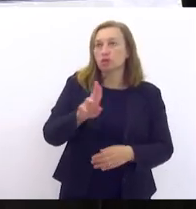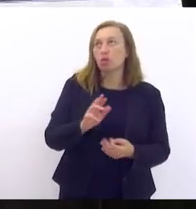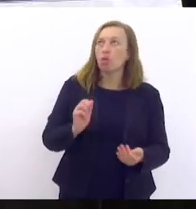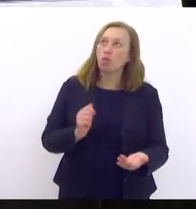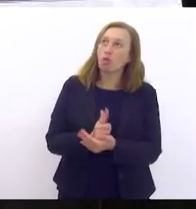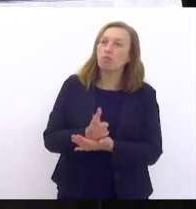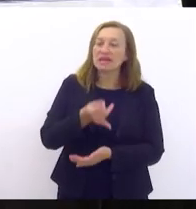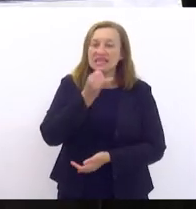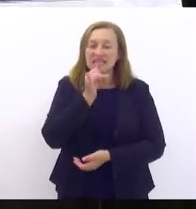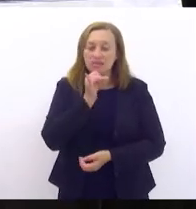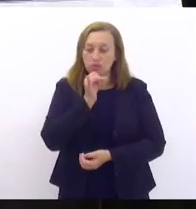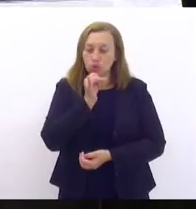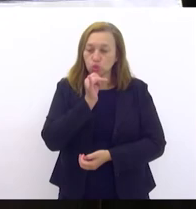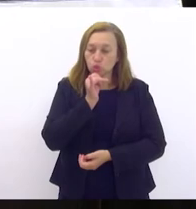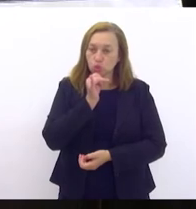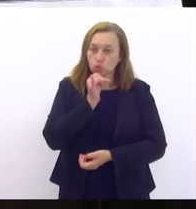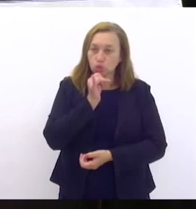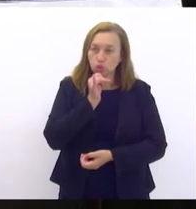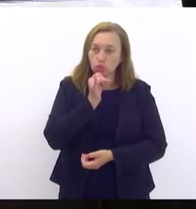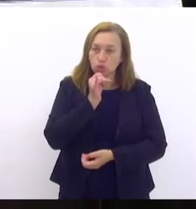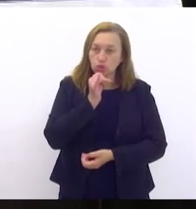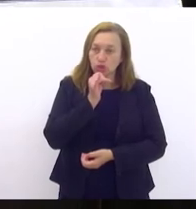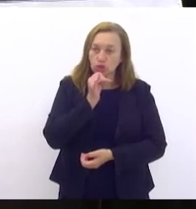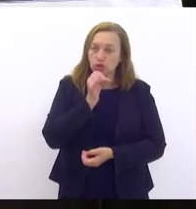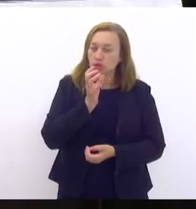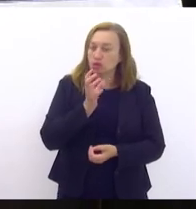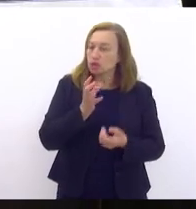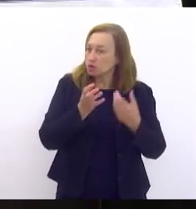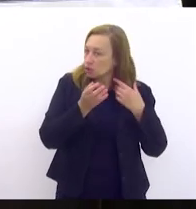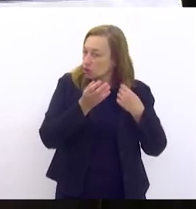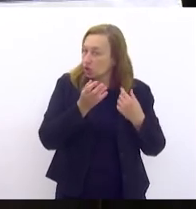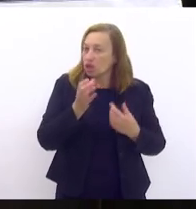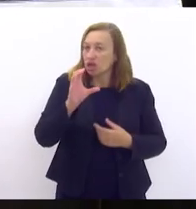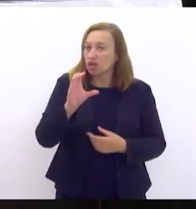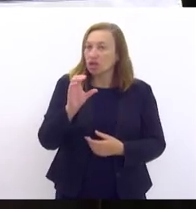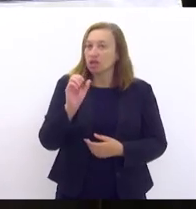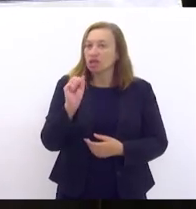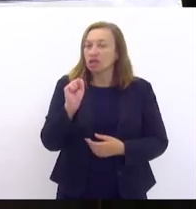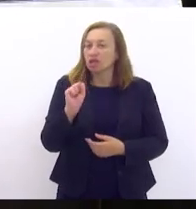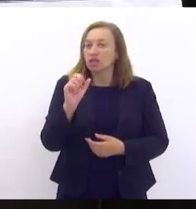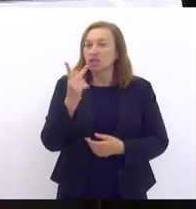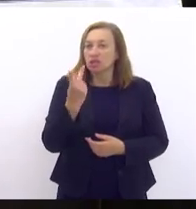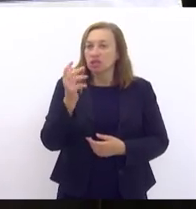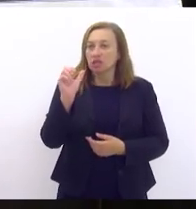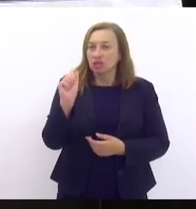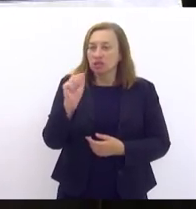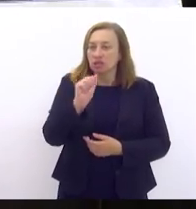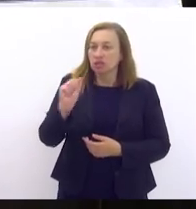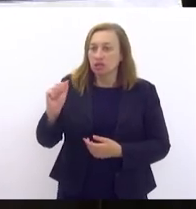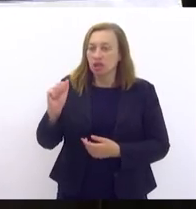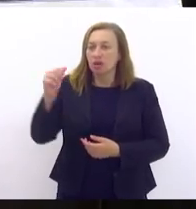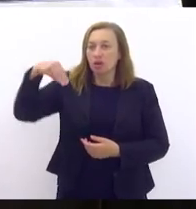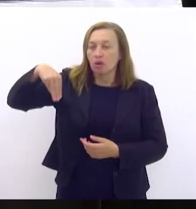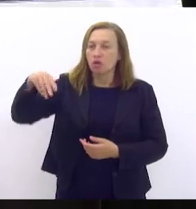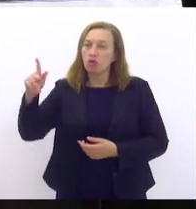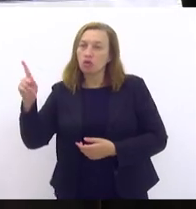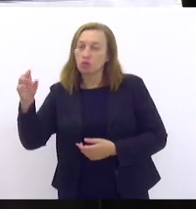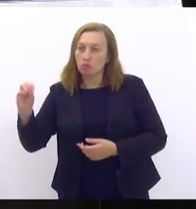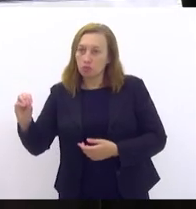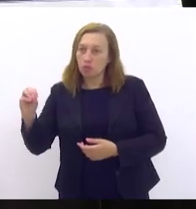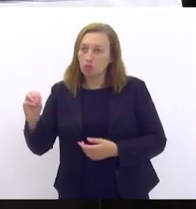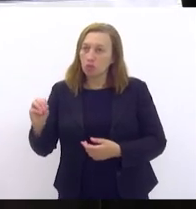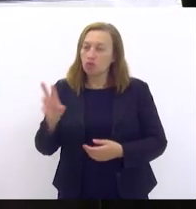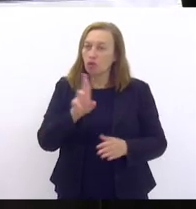um exemplo um shampoo ele vem embalado num frasco plástico E aí esse shampoo eu vou usar ele ali durante